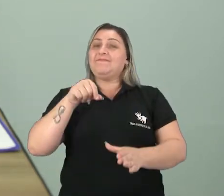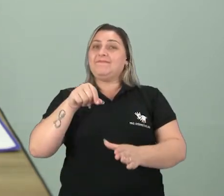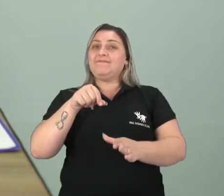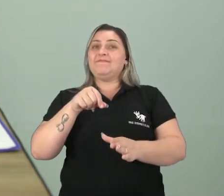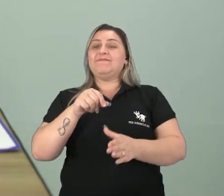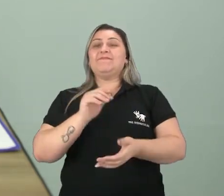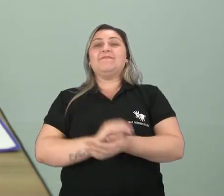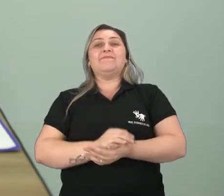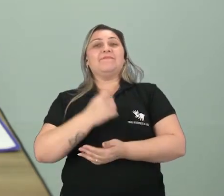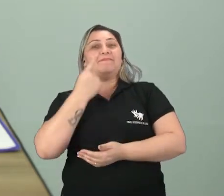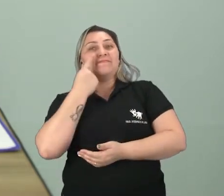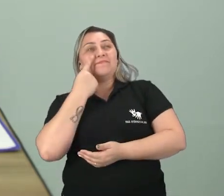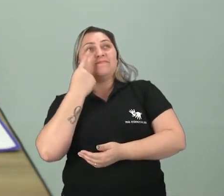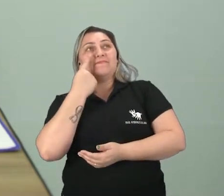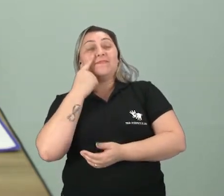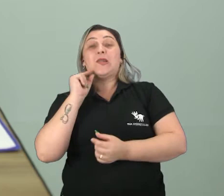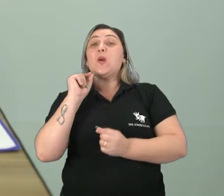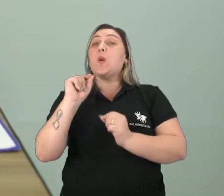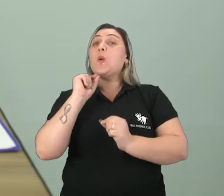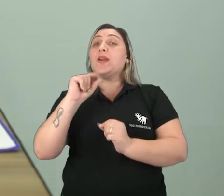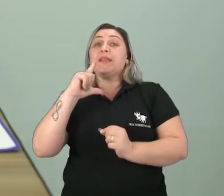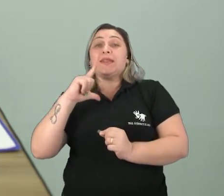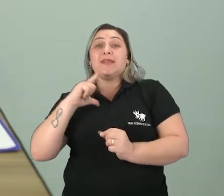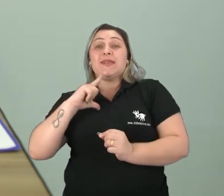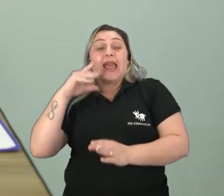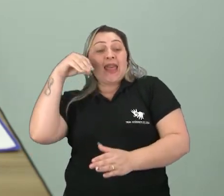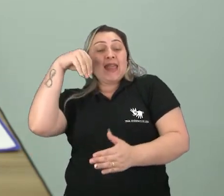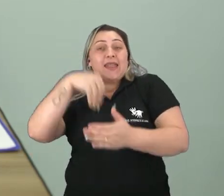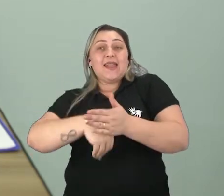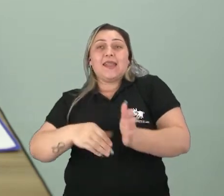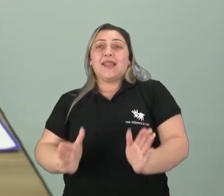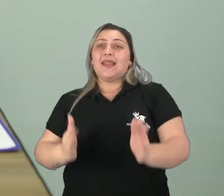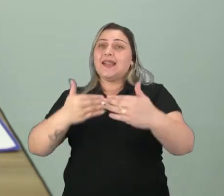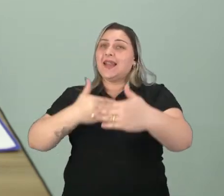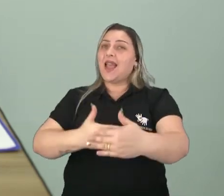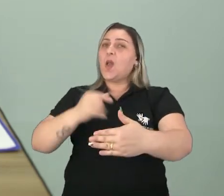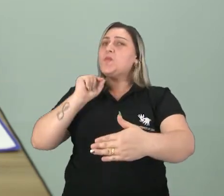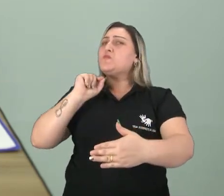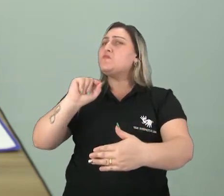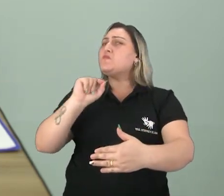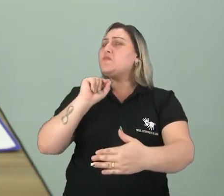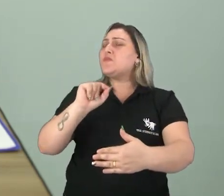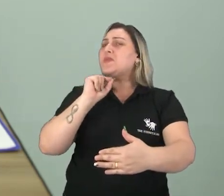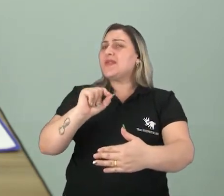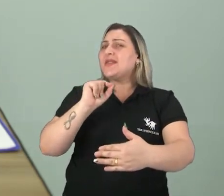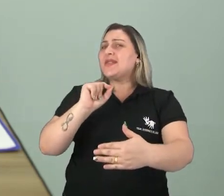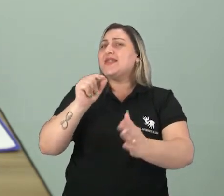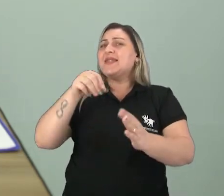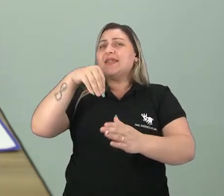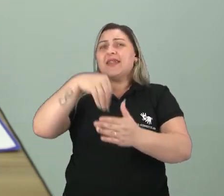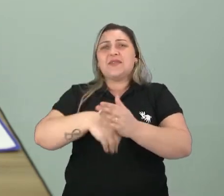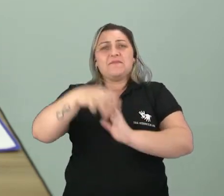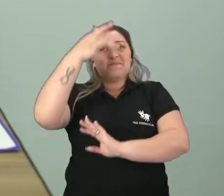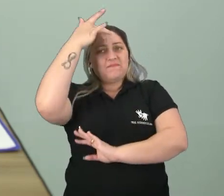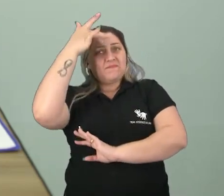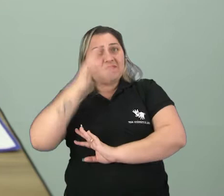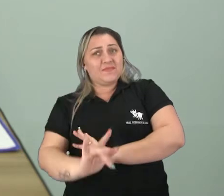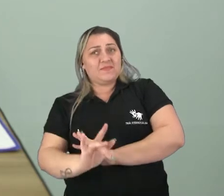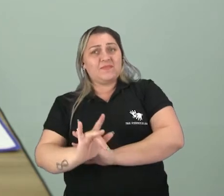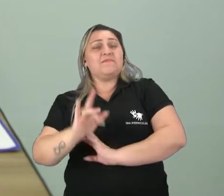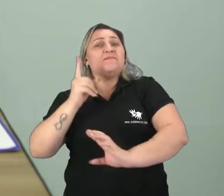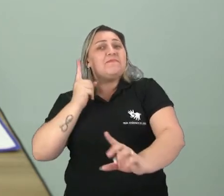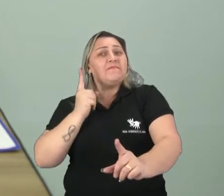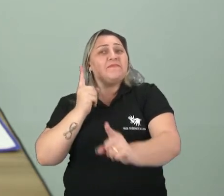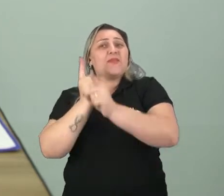caixinha vamos lá que será que tem dentro desta caixa que será que tem dentro Eu não sei não